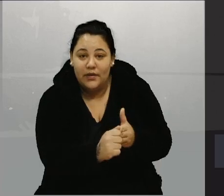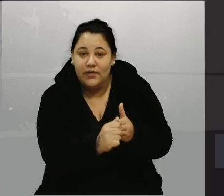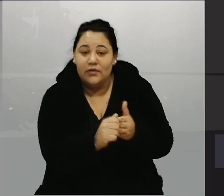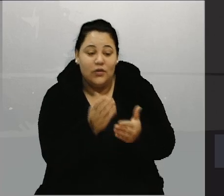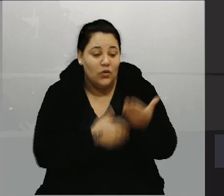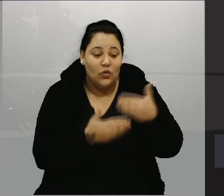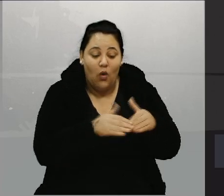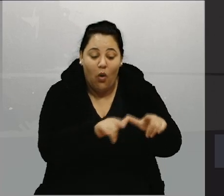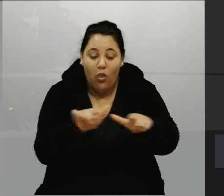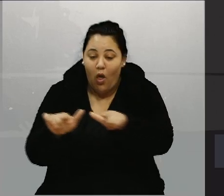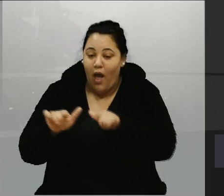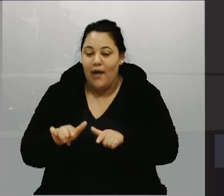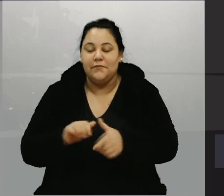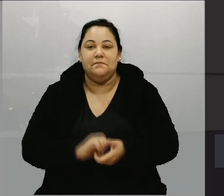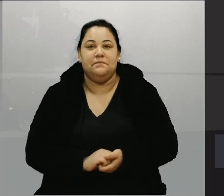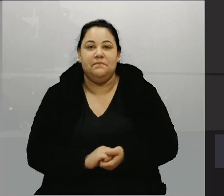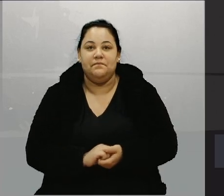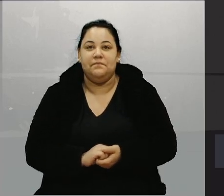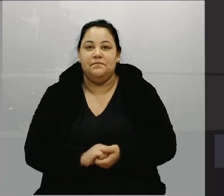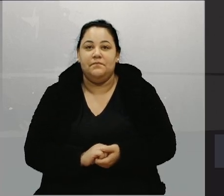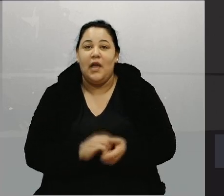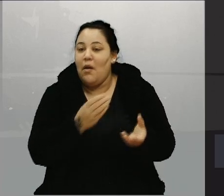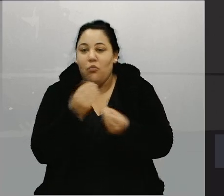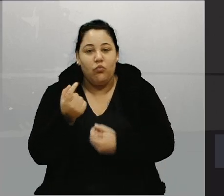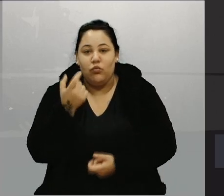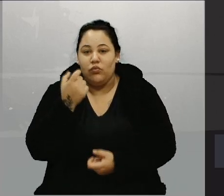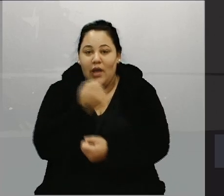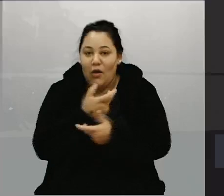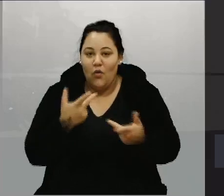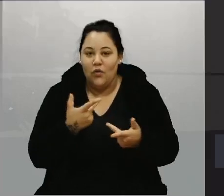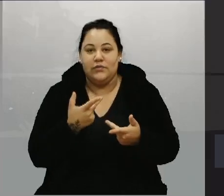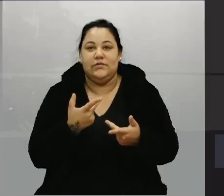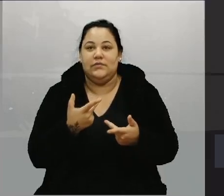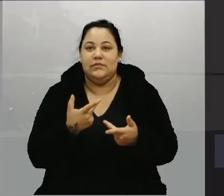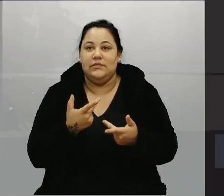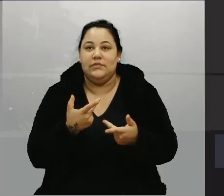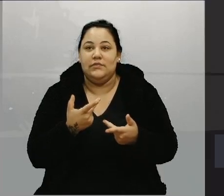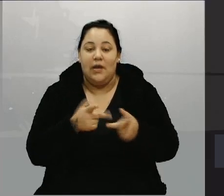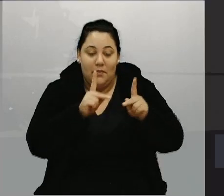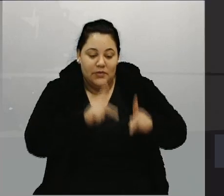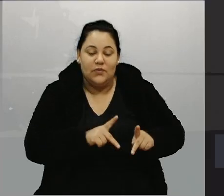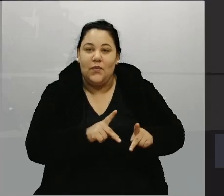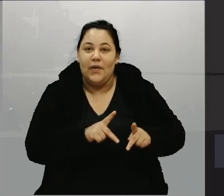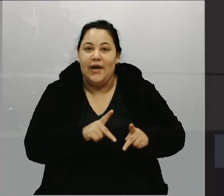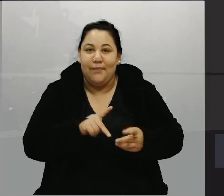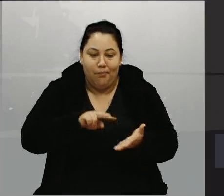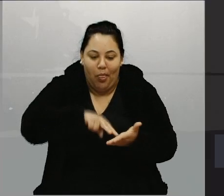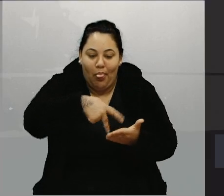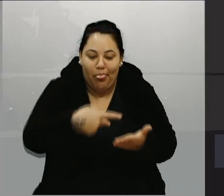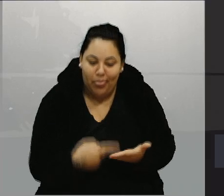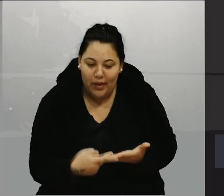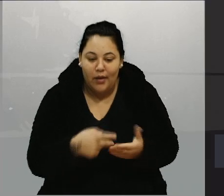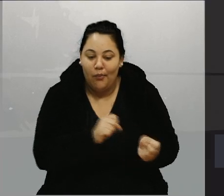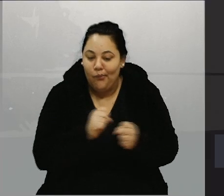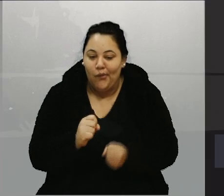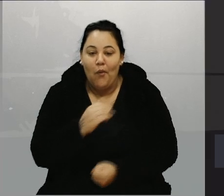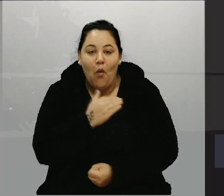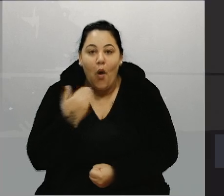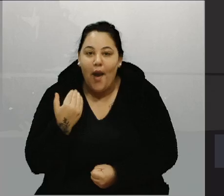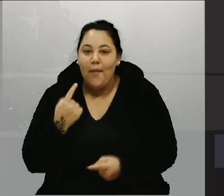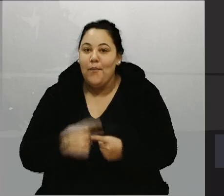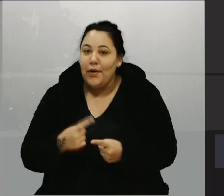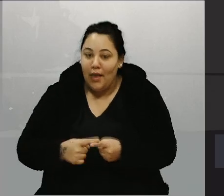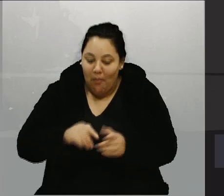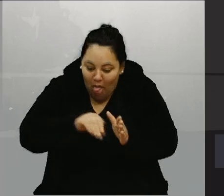lugares. Tá? É muita coisa, gente. Aí se a pessoa cair, quebra a perna, certo, pode até morrer, porque o buraco é